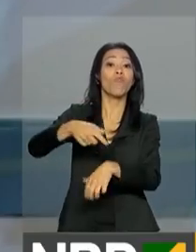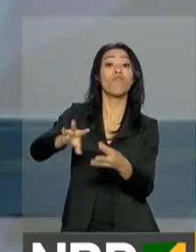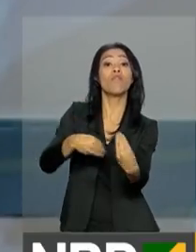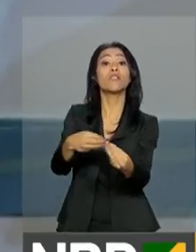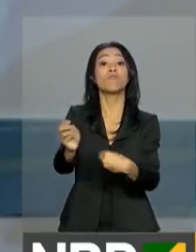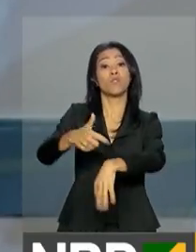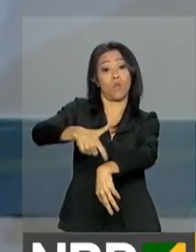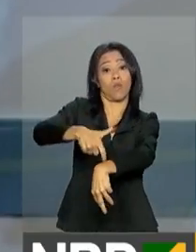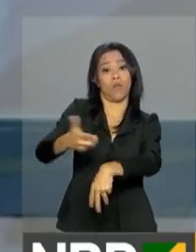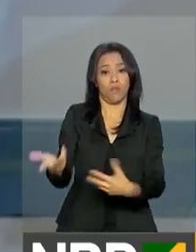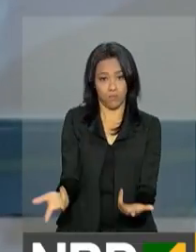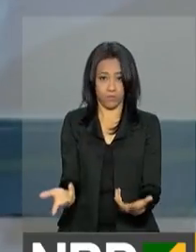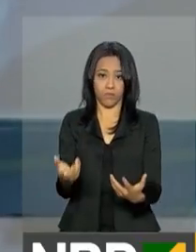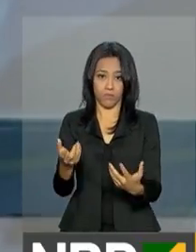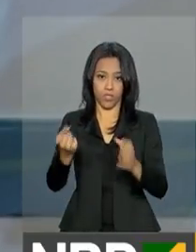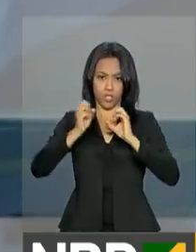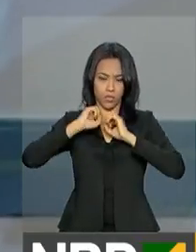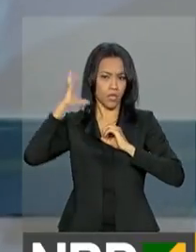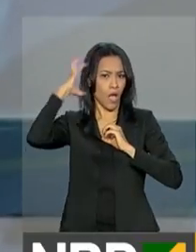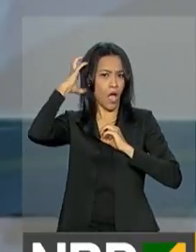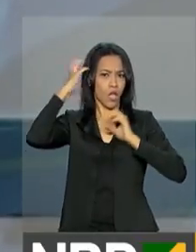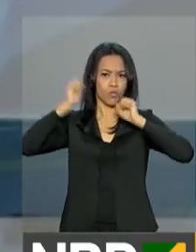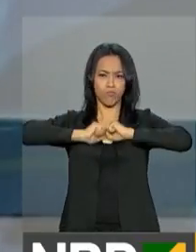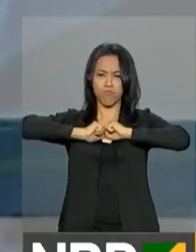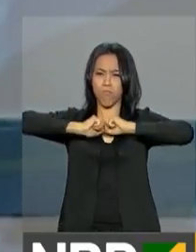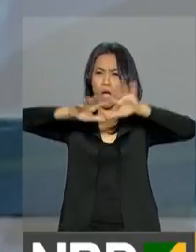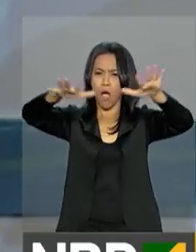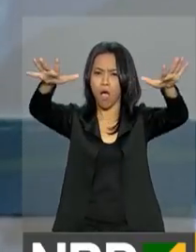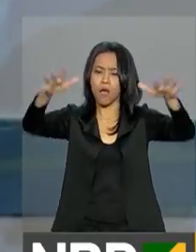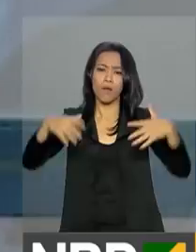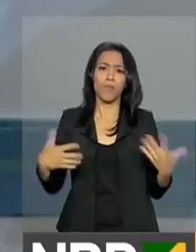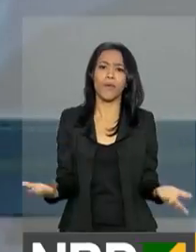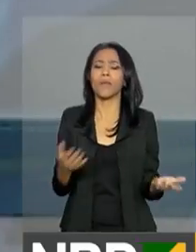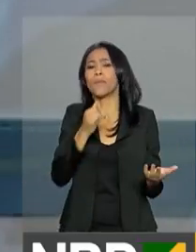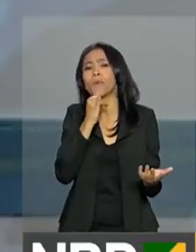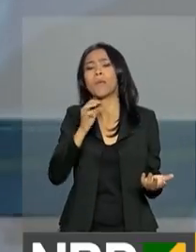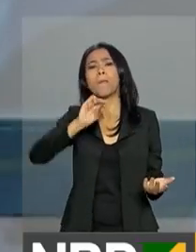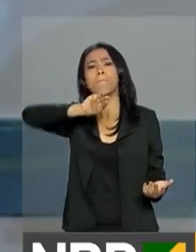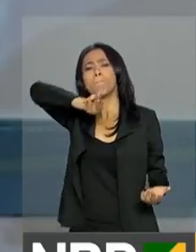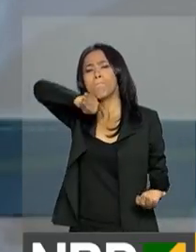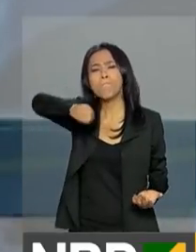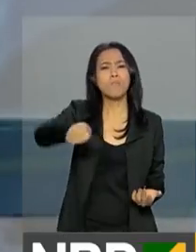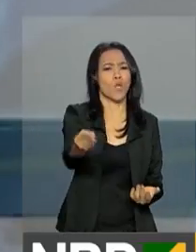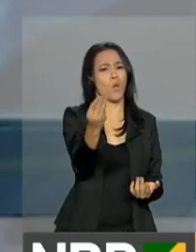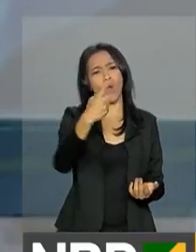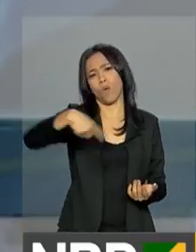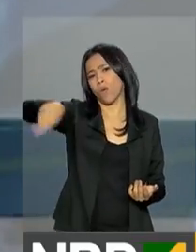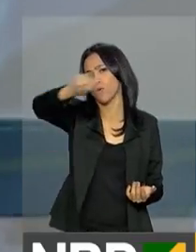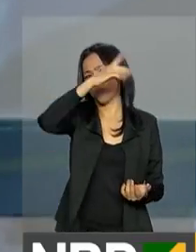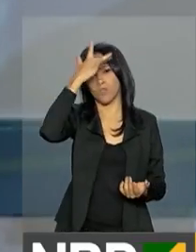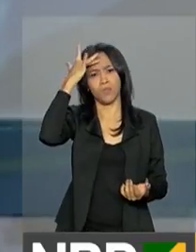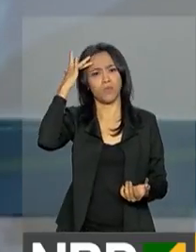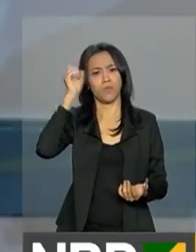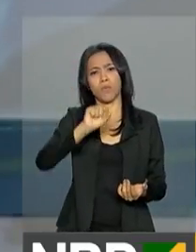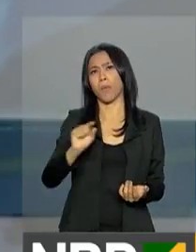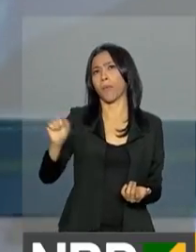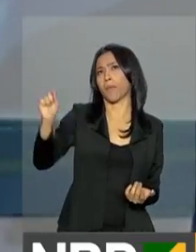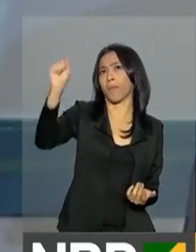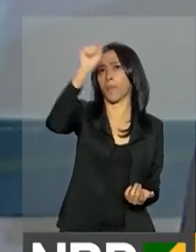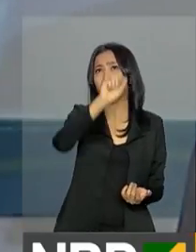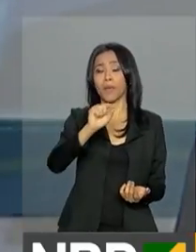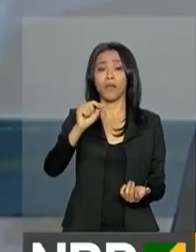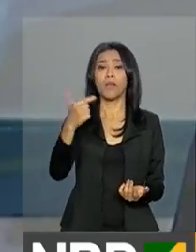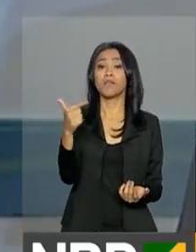bom senso, que não fazia sentido deixar os milhões de ouvintes de rádio